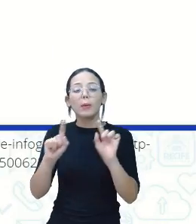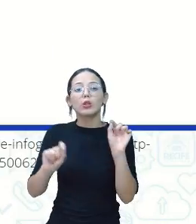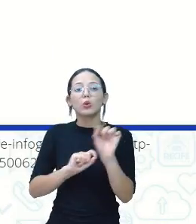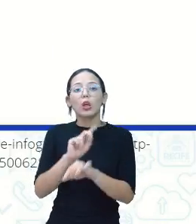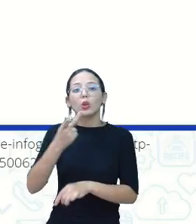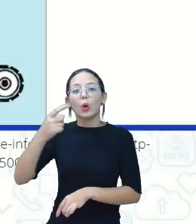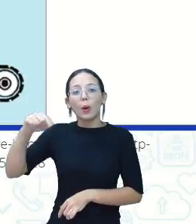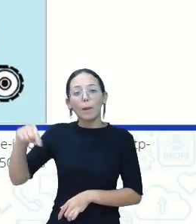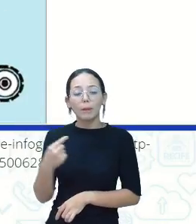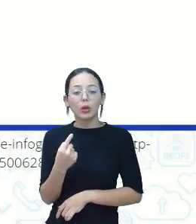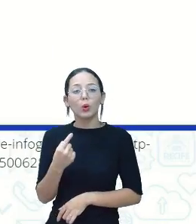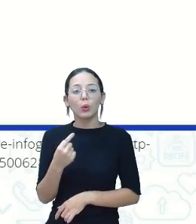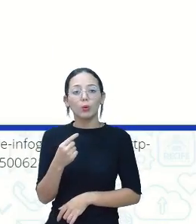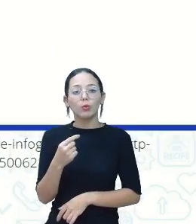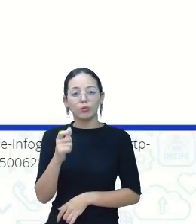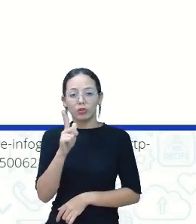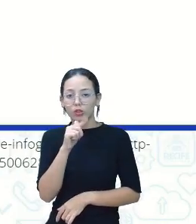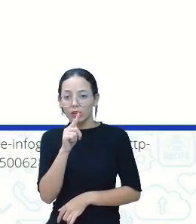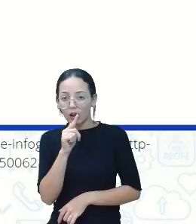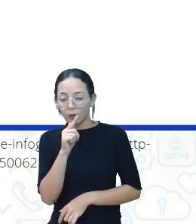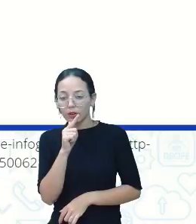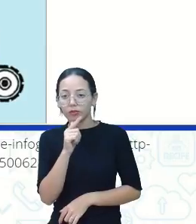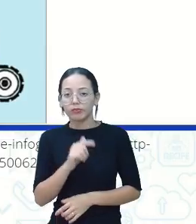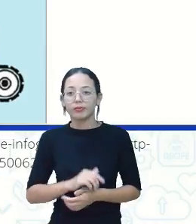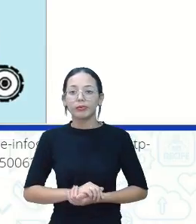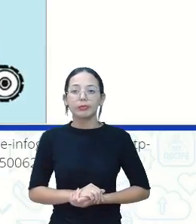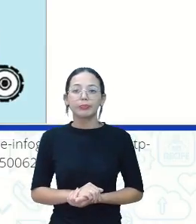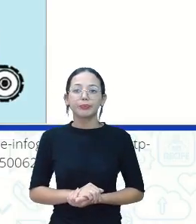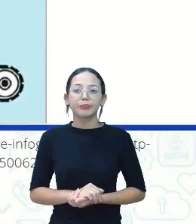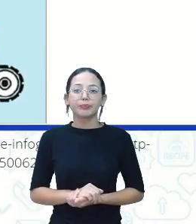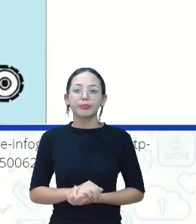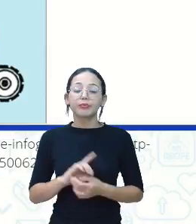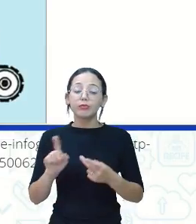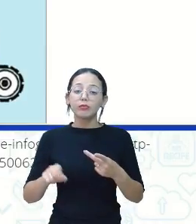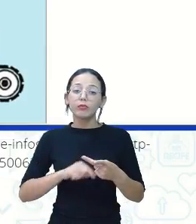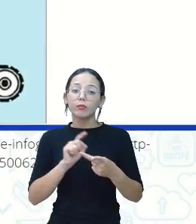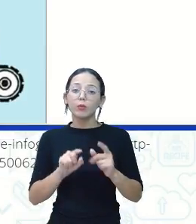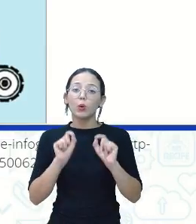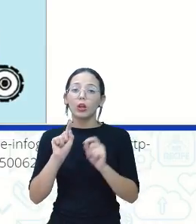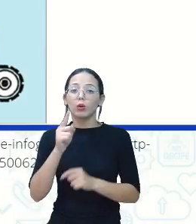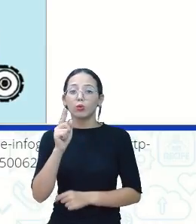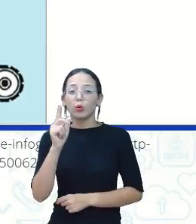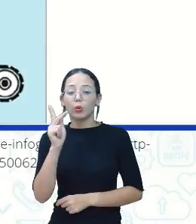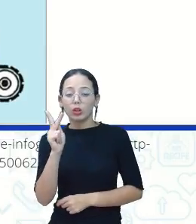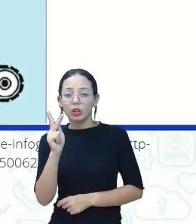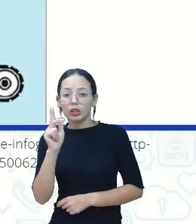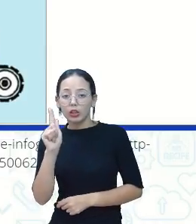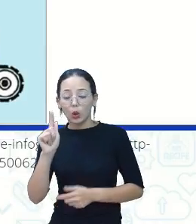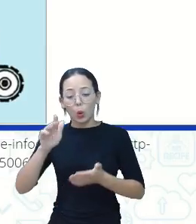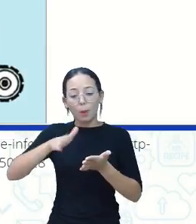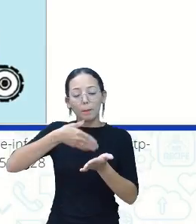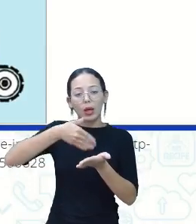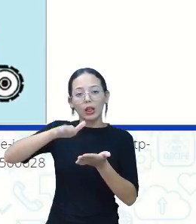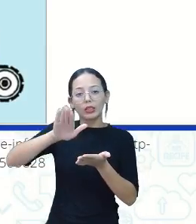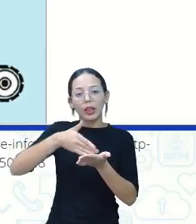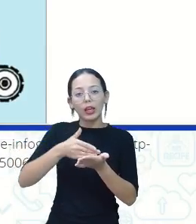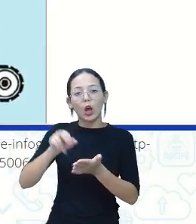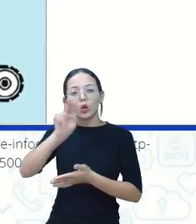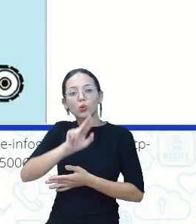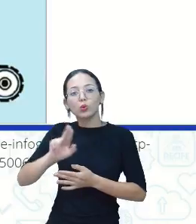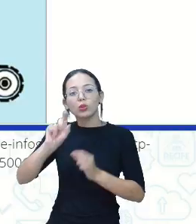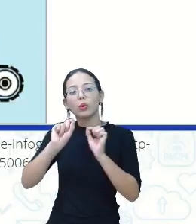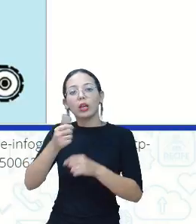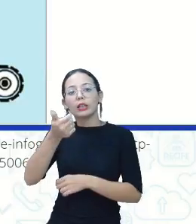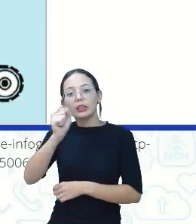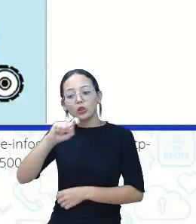d'água, o que forma esse infográfico aí. A outra, por exemplo, 1 quilo de manteiga gasta 18 mil